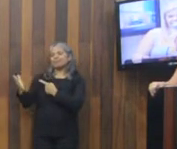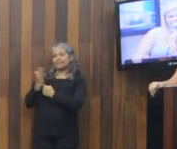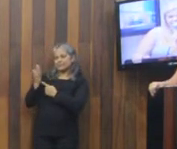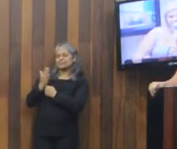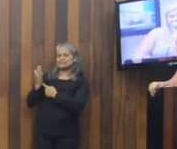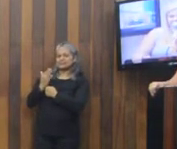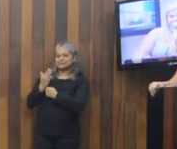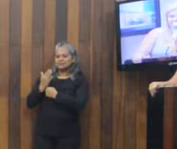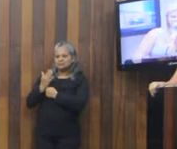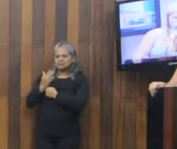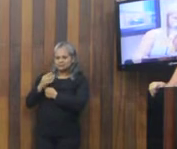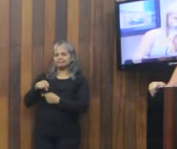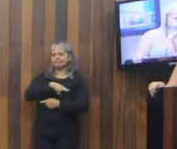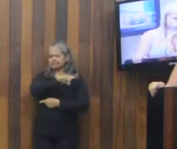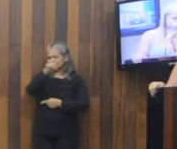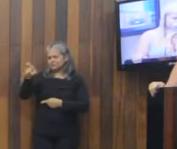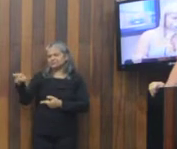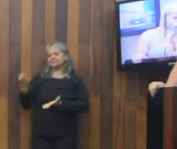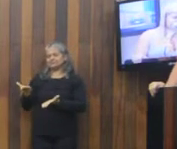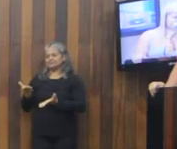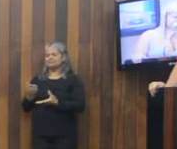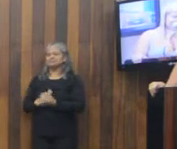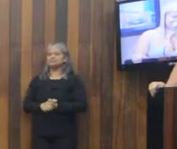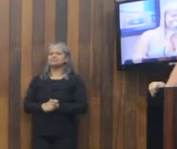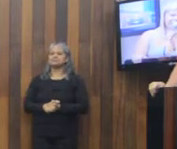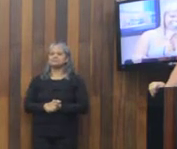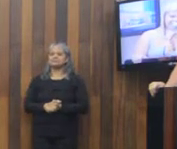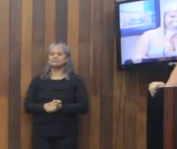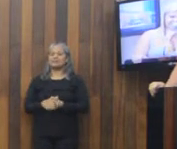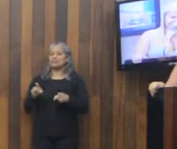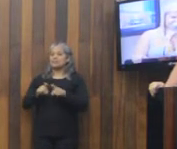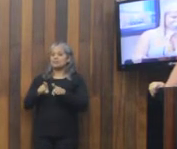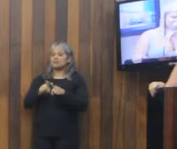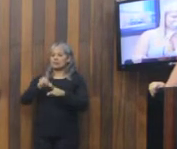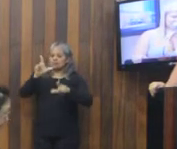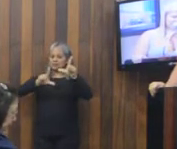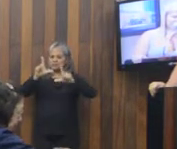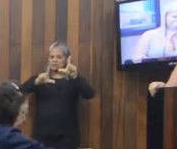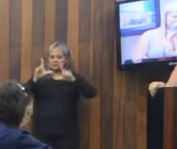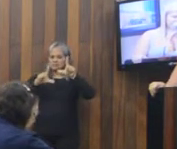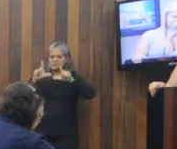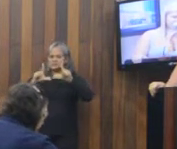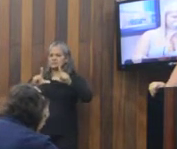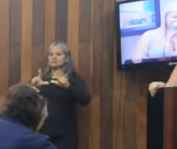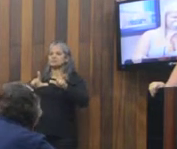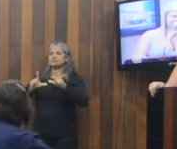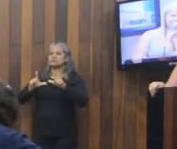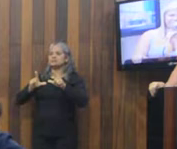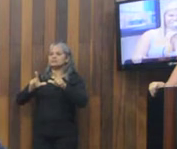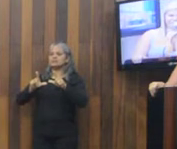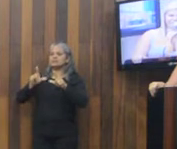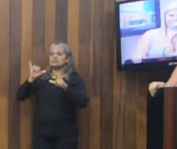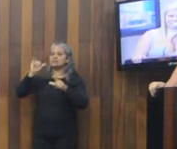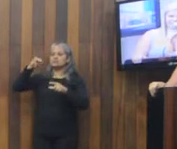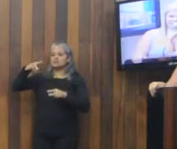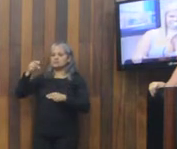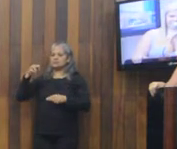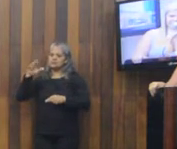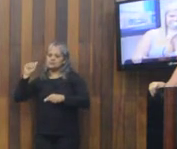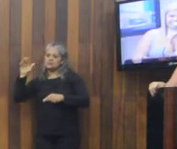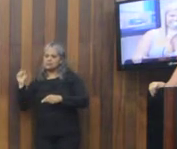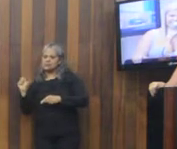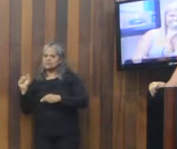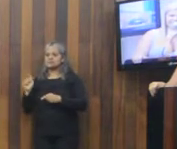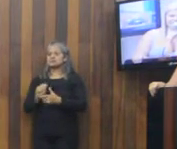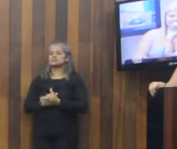a eles eu devo também tudo isso. Agradecer a imprensa, porque a imprensa, muitas vezes de forma voluntária, porque